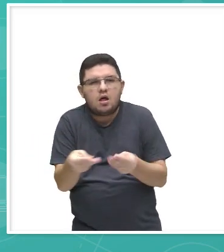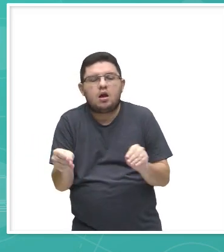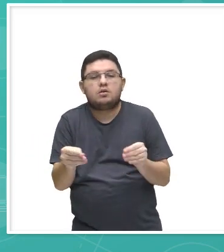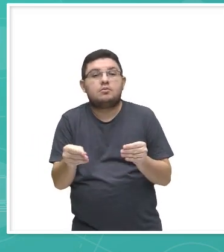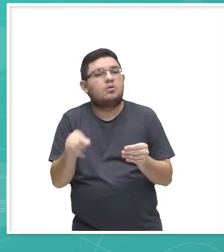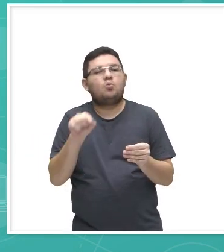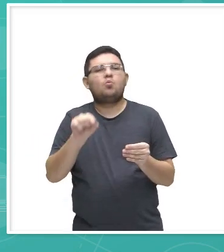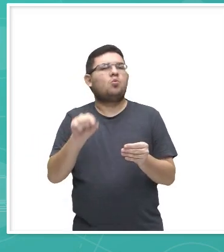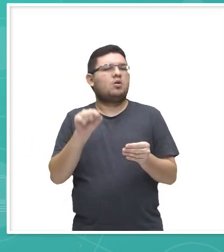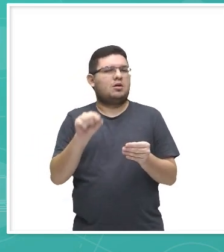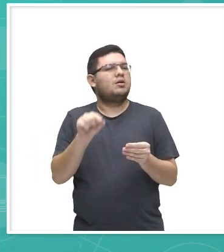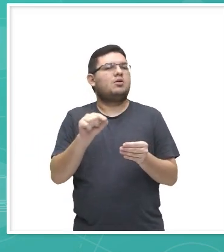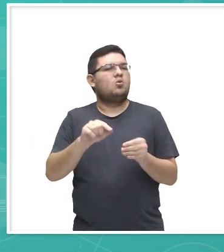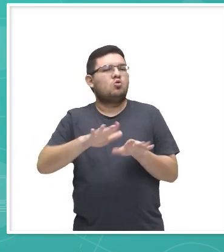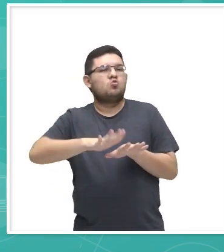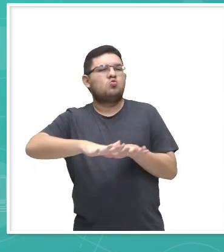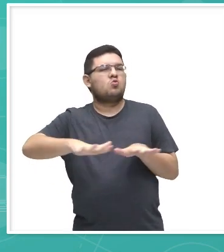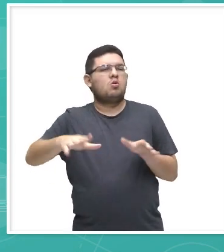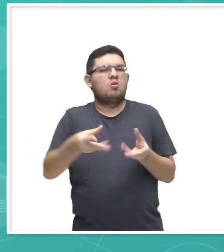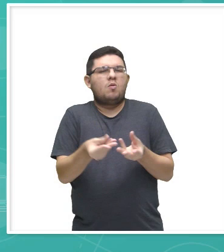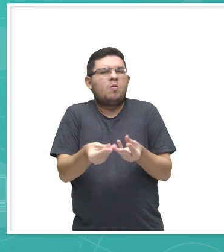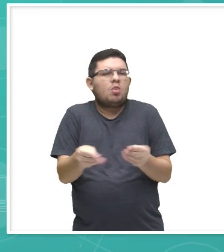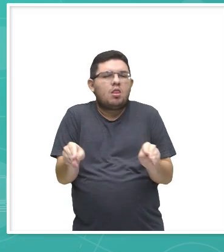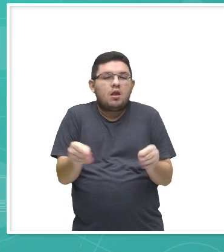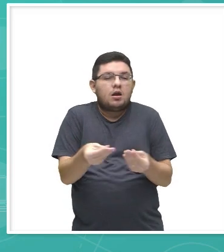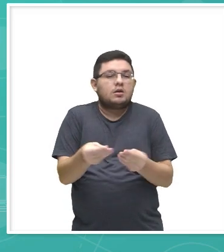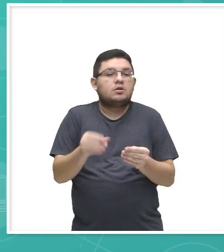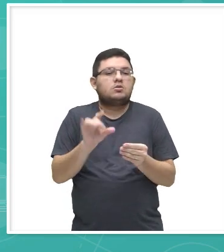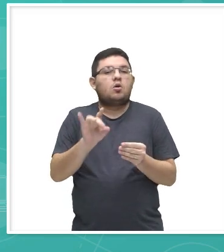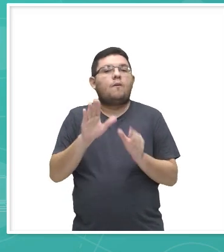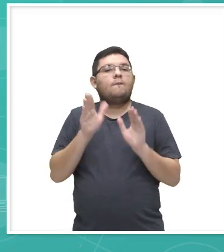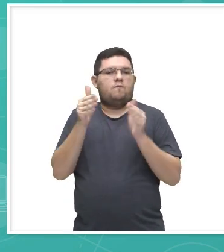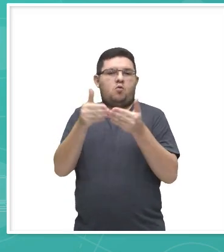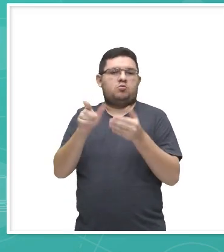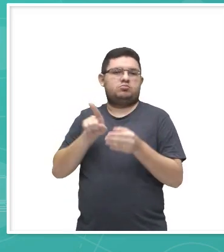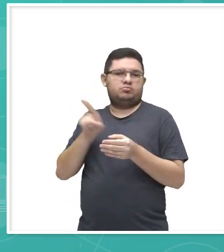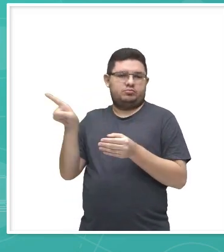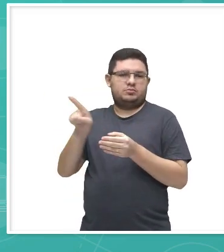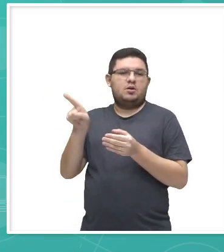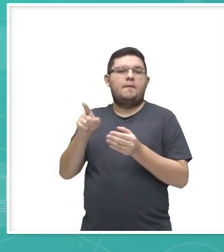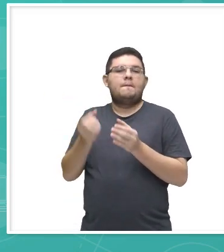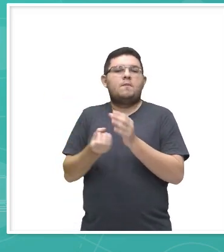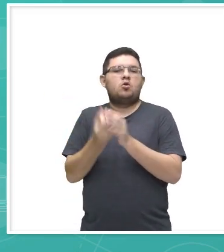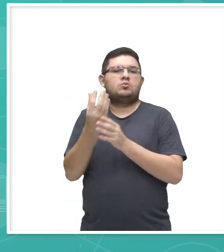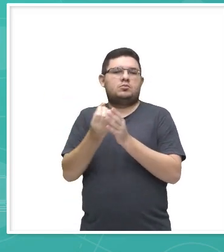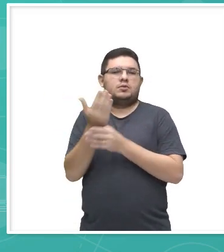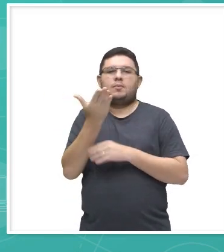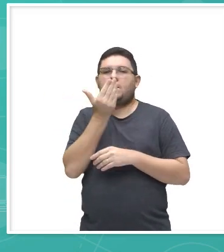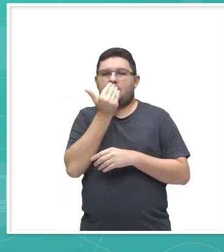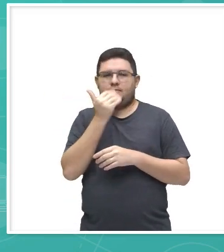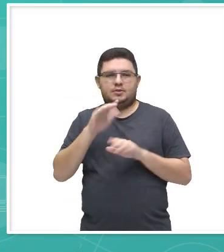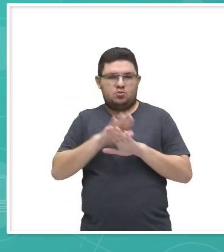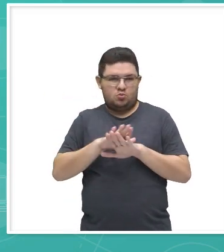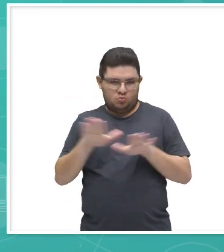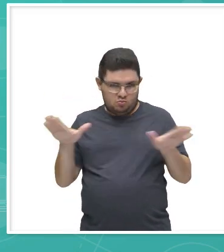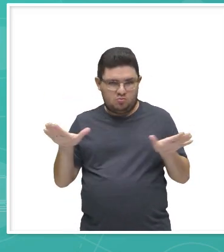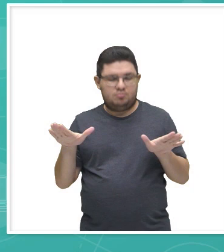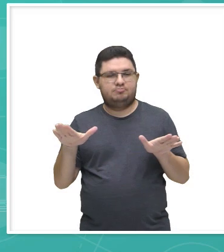apenas voltados para esse tipo de agricultura, né, para a produção de alimentos, né, onde vai